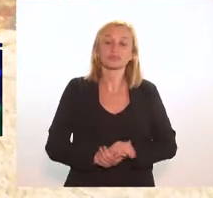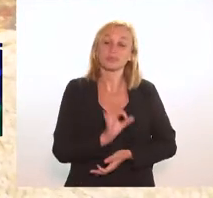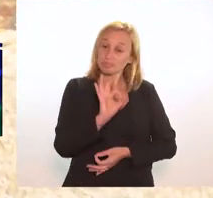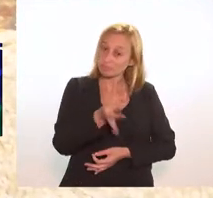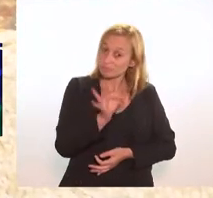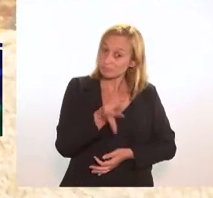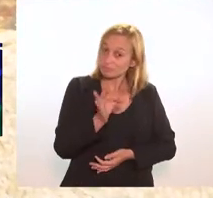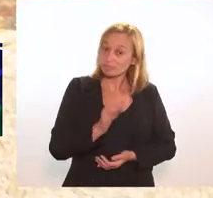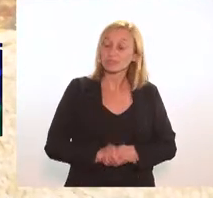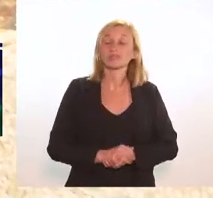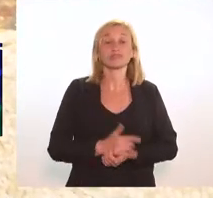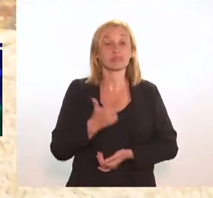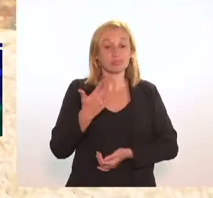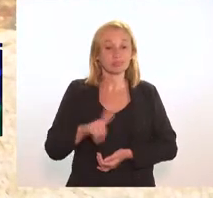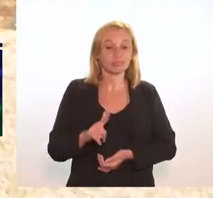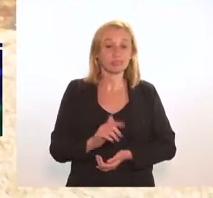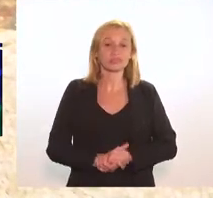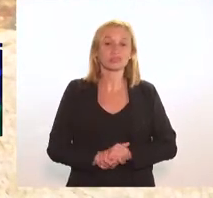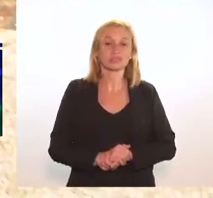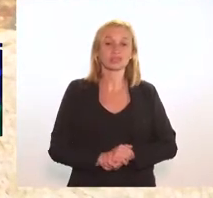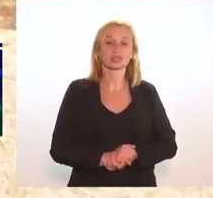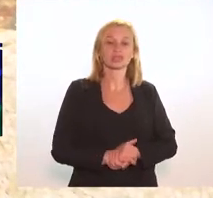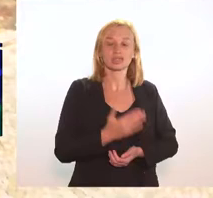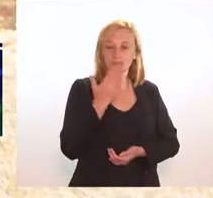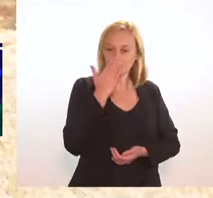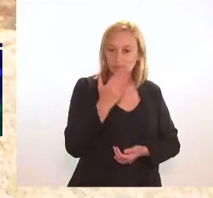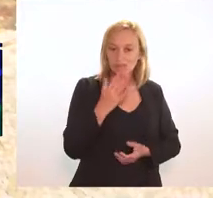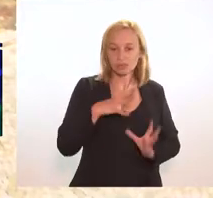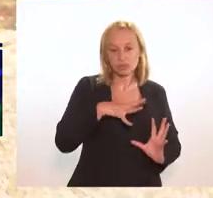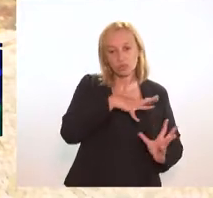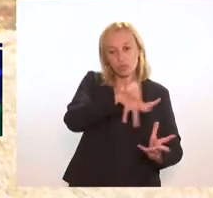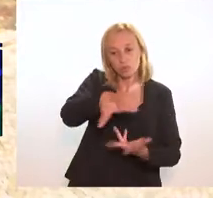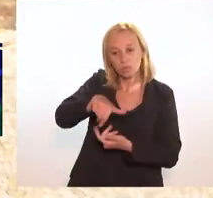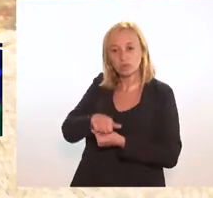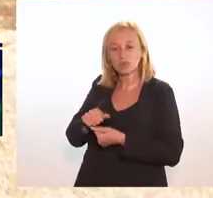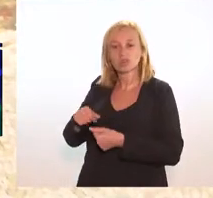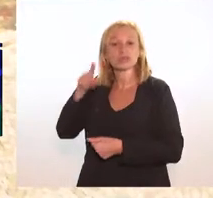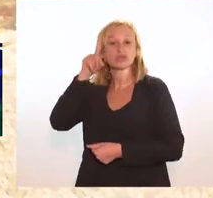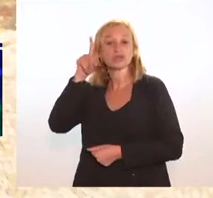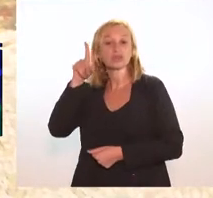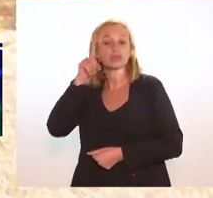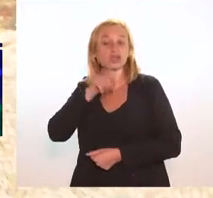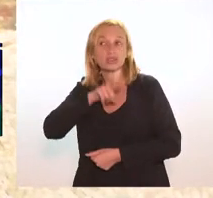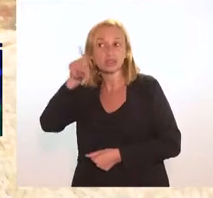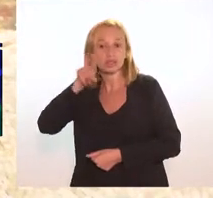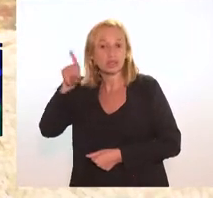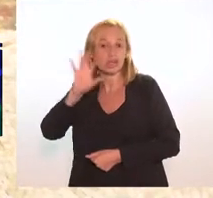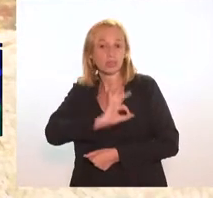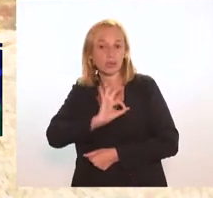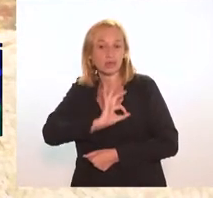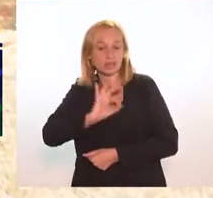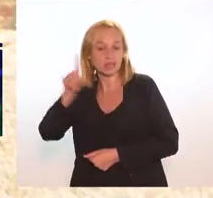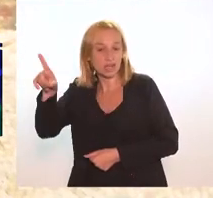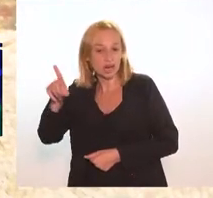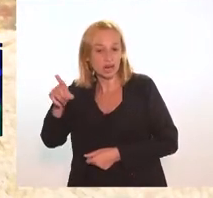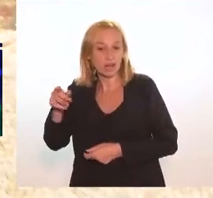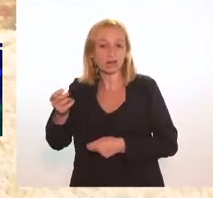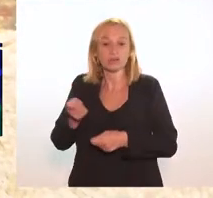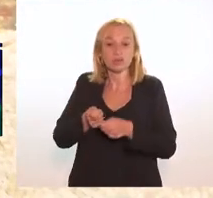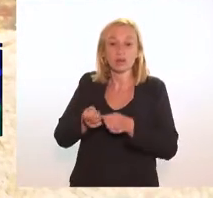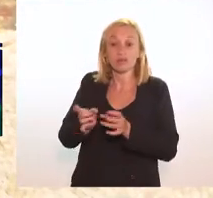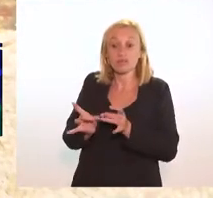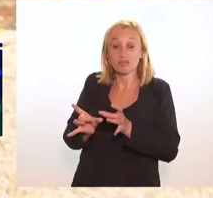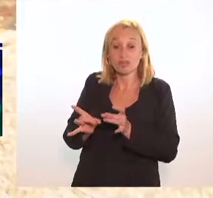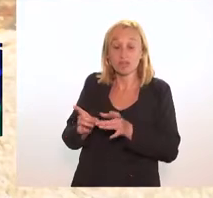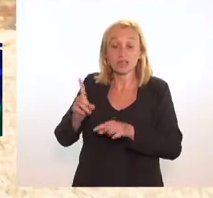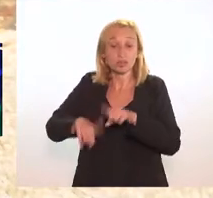fato, mais uma vez a gente sai na vanguarda em relação ao mundo. Nos Estados Unidos, por exemplo, a polícia de Nova York comercializa produtos